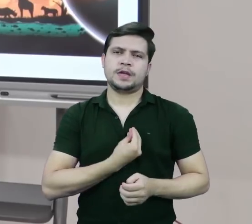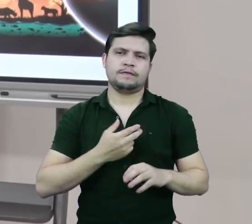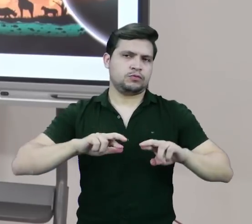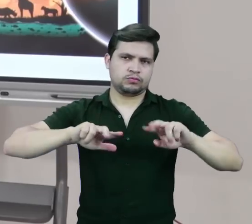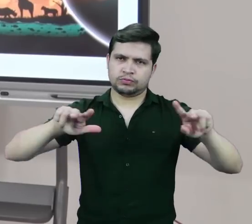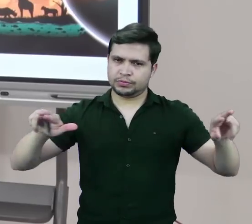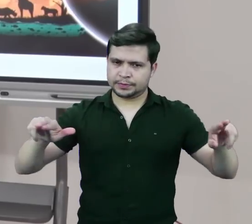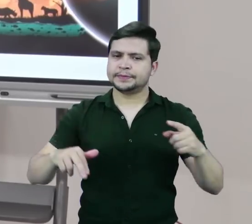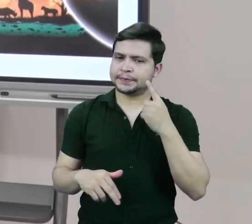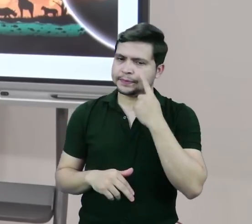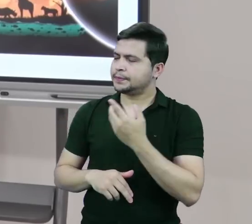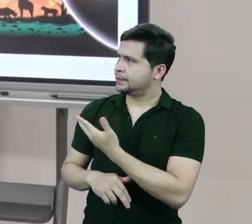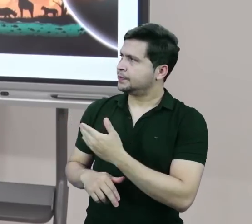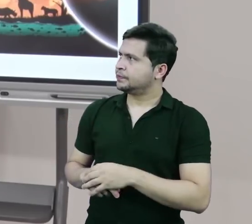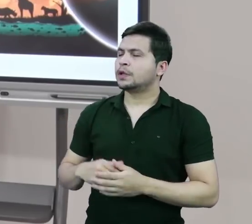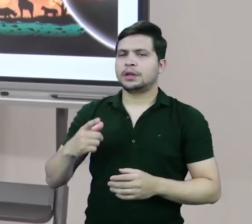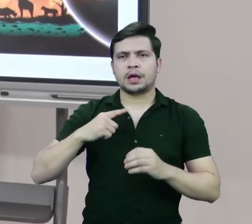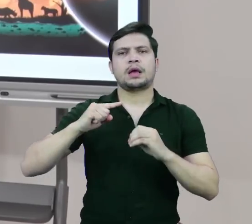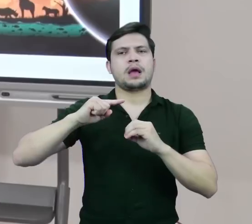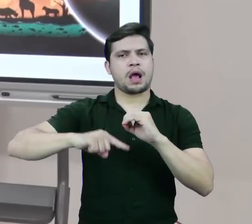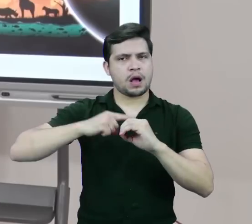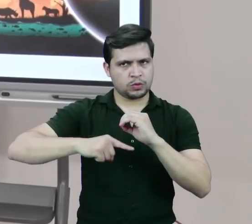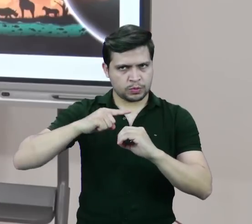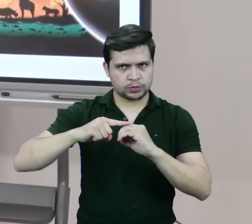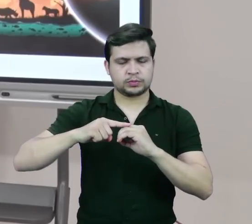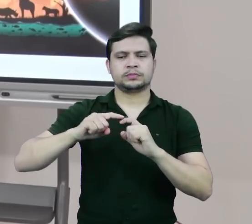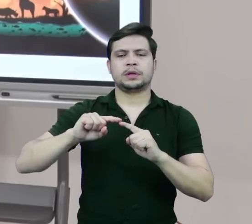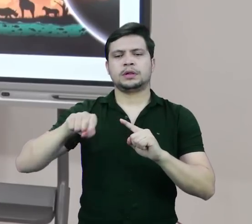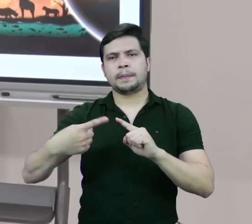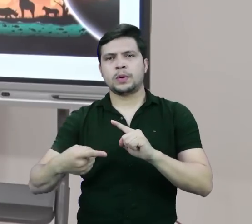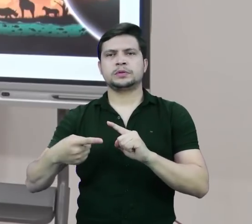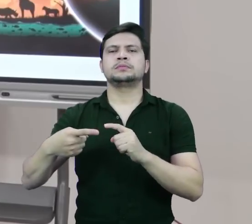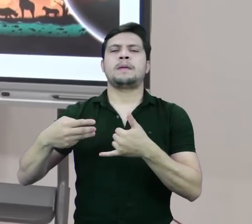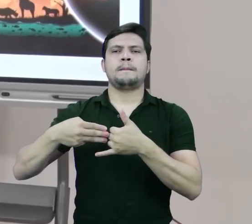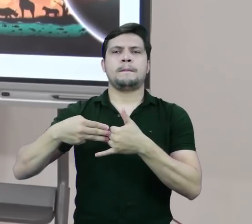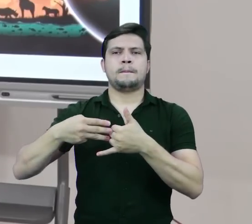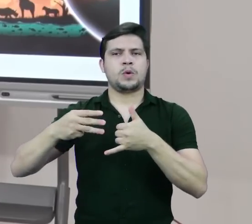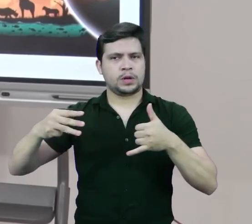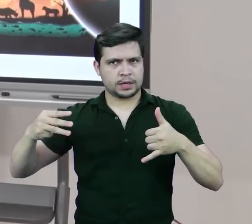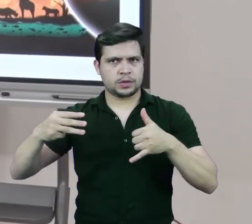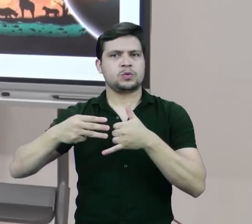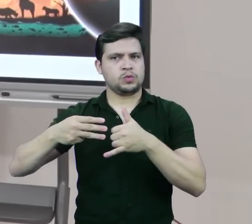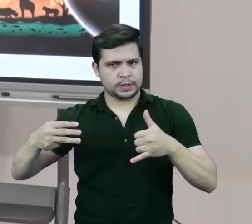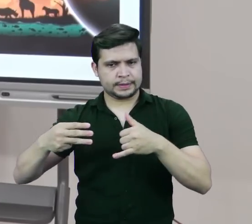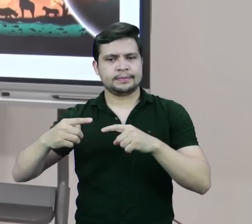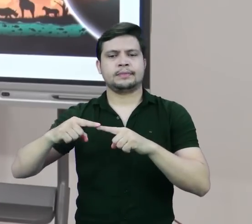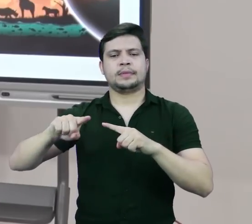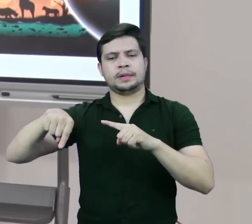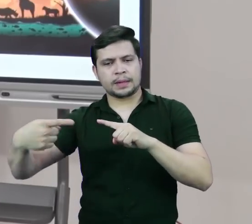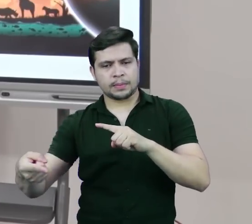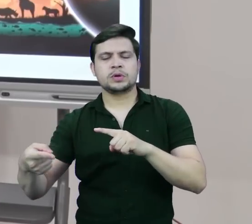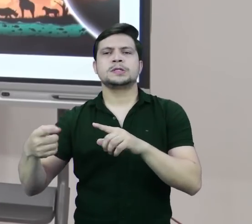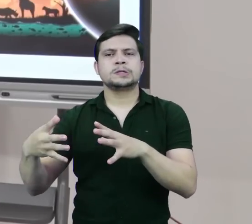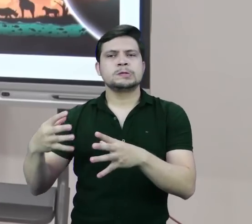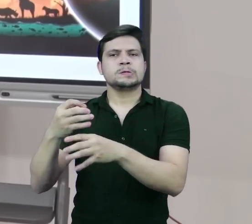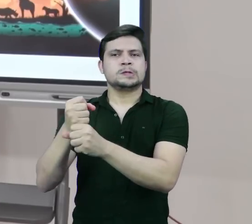Temos aqui, né, nós, seres vivos, somos formados por átomos. Os nossos átomos formam as nossas moléculas. Essas moléculas